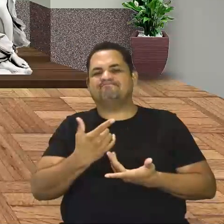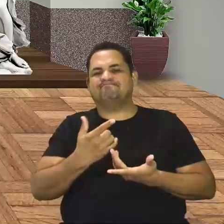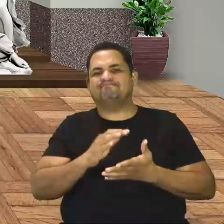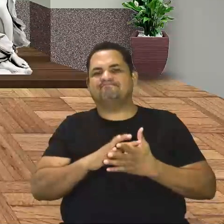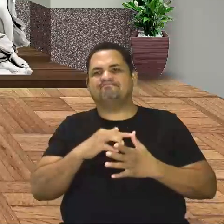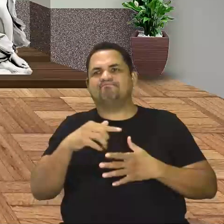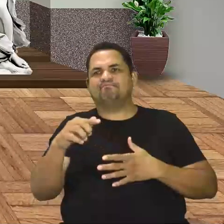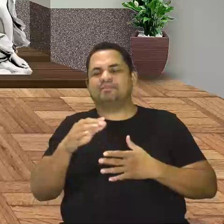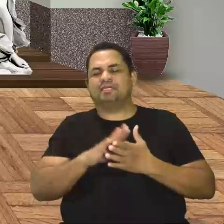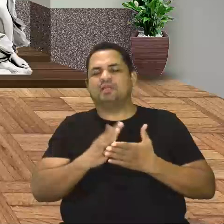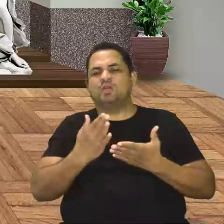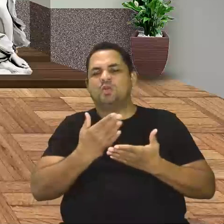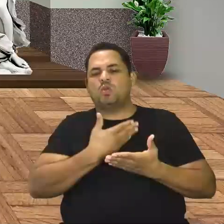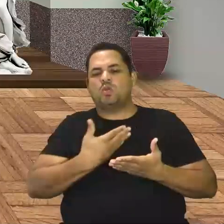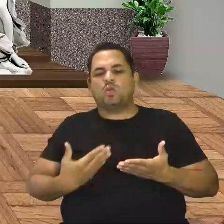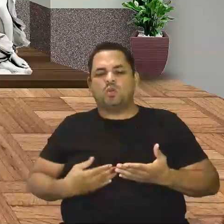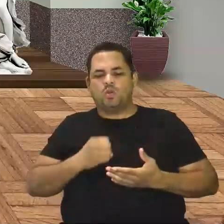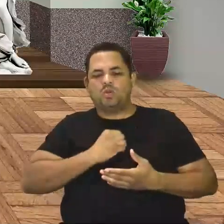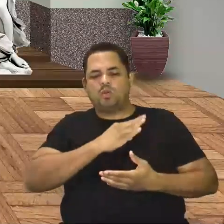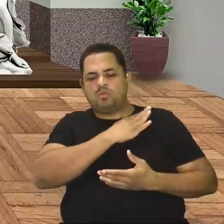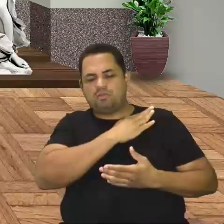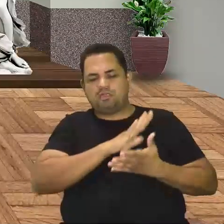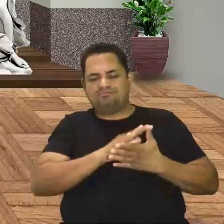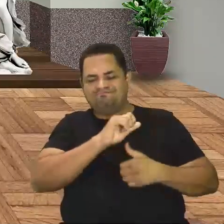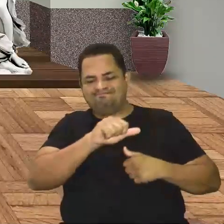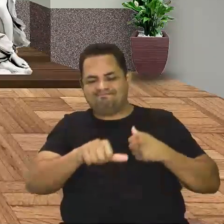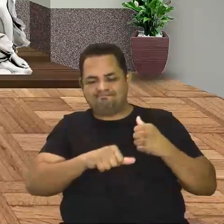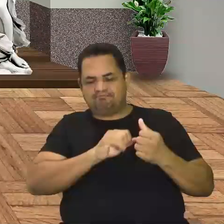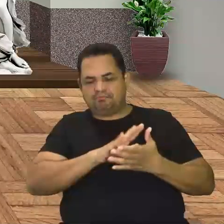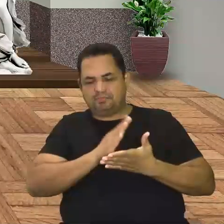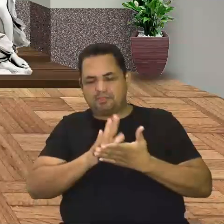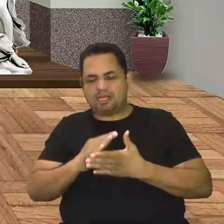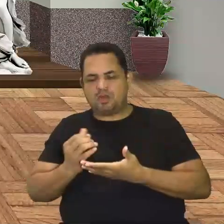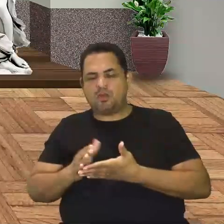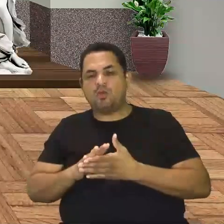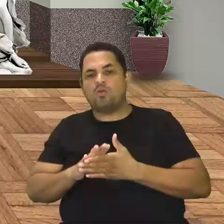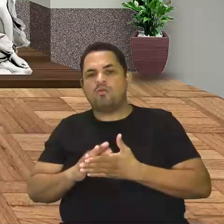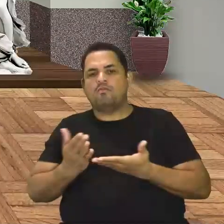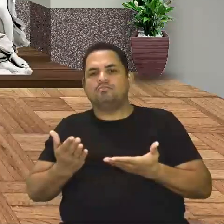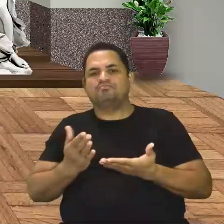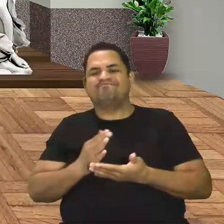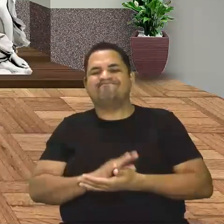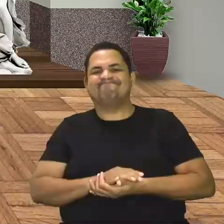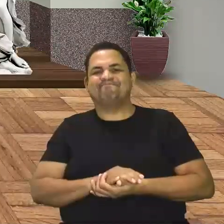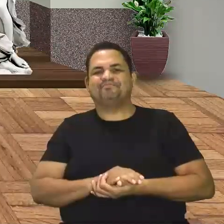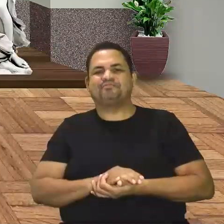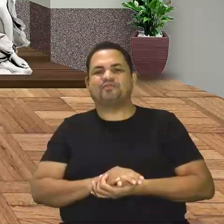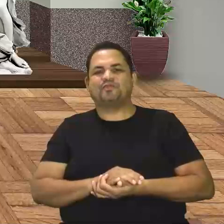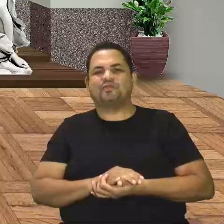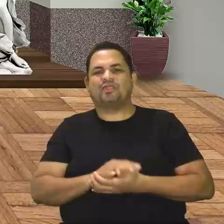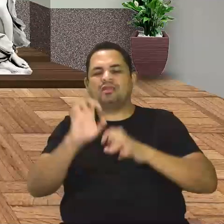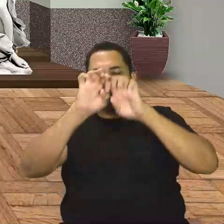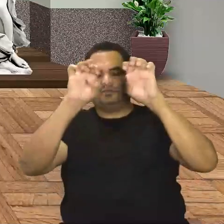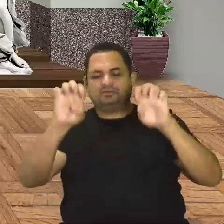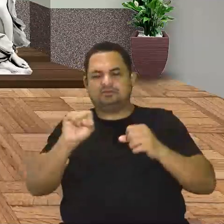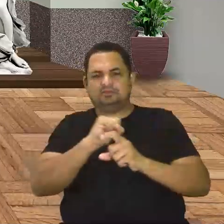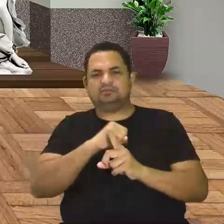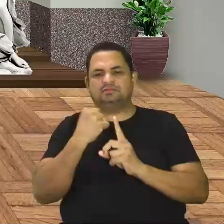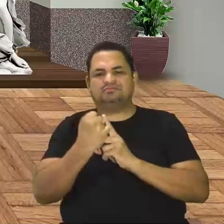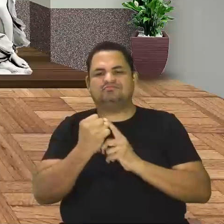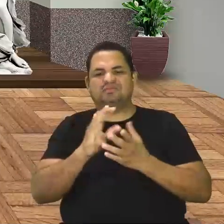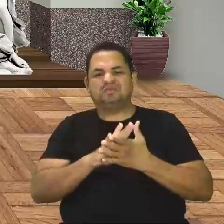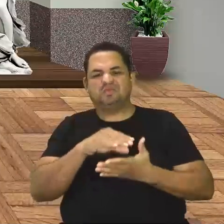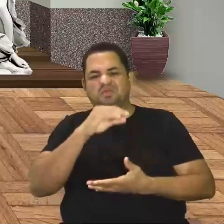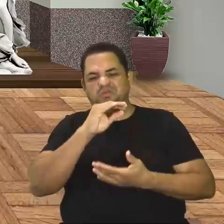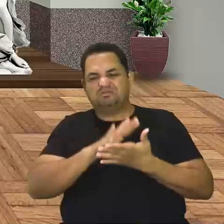do governo militar, nessa transição do governo militar para o governo civil, ele sai de uma estrutura social muito